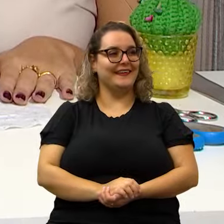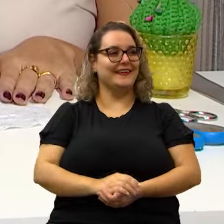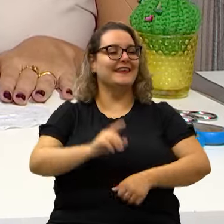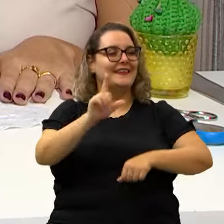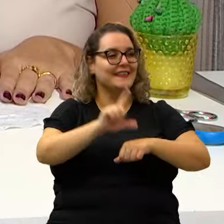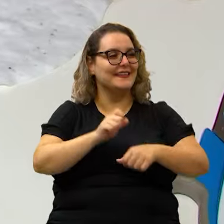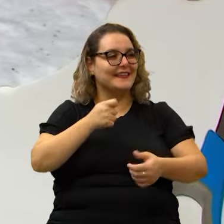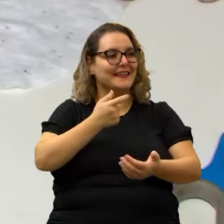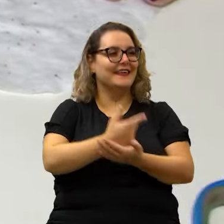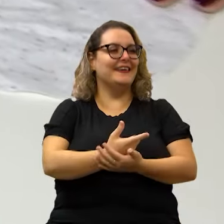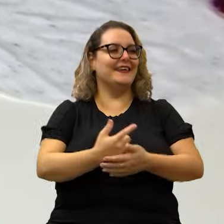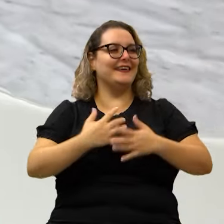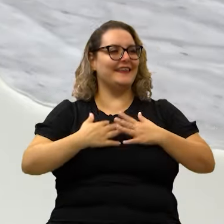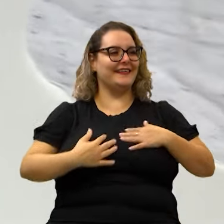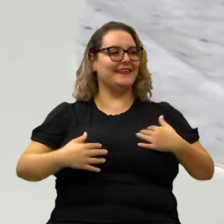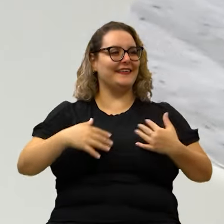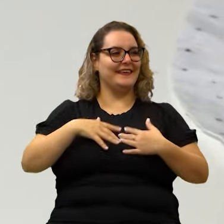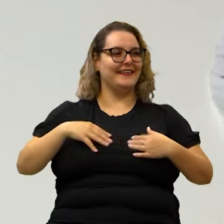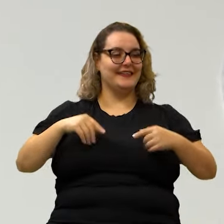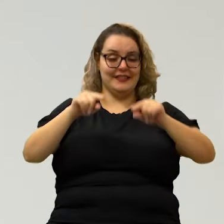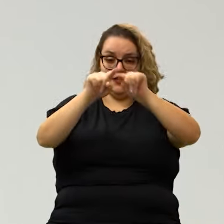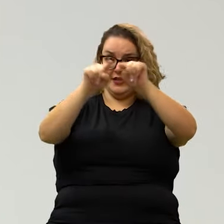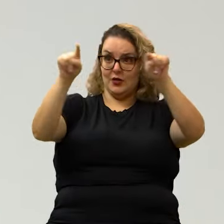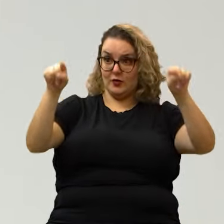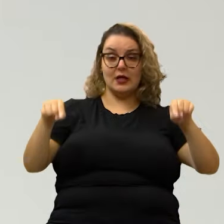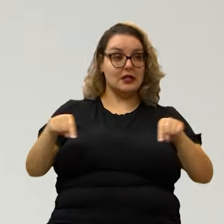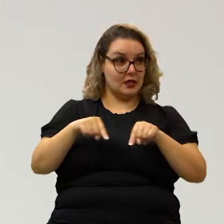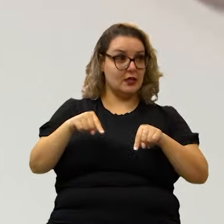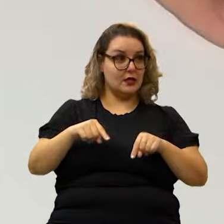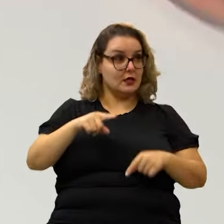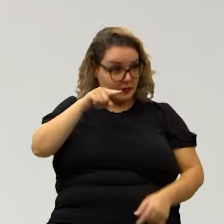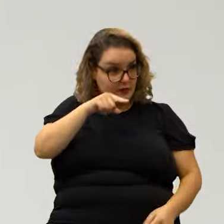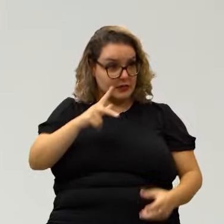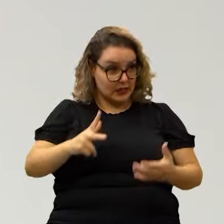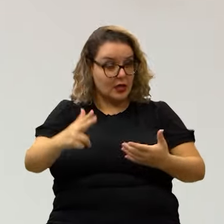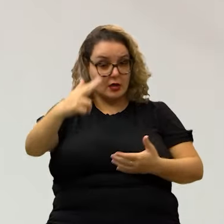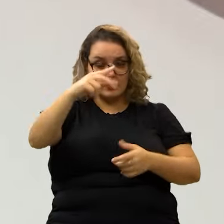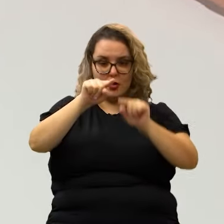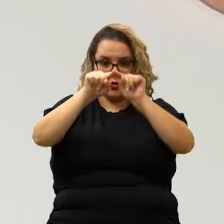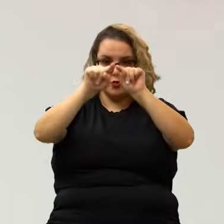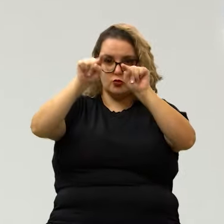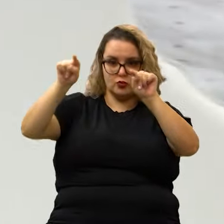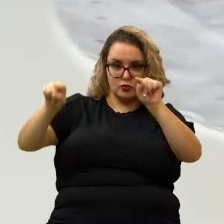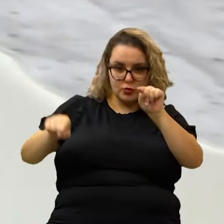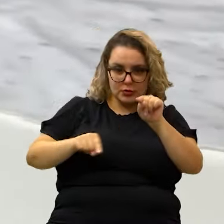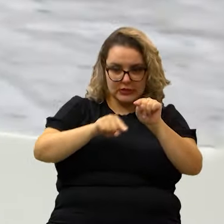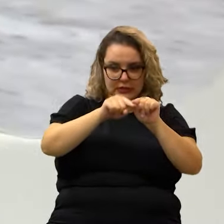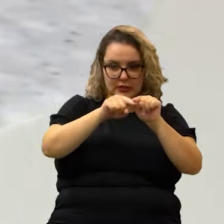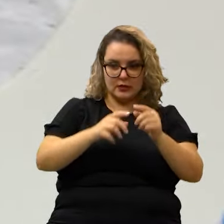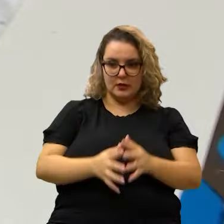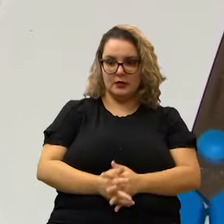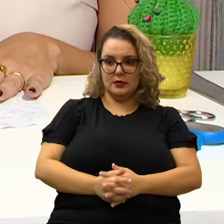local, na loja, comprar o tecido, ele vem em forma de quadrado. E aqui você cortou, né, em uma forma redonda.